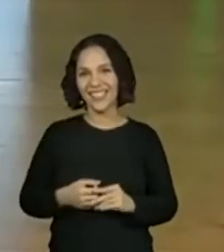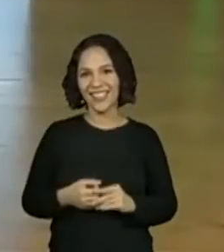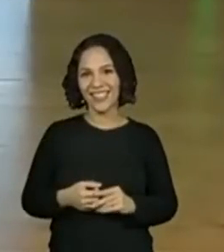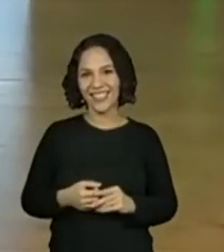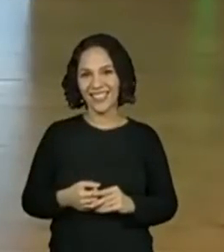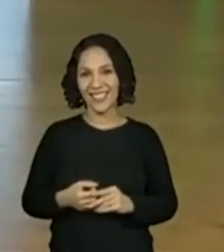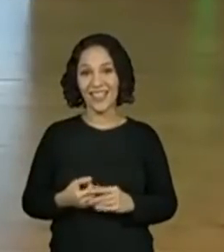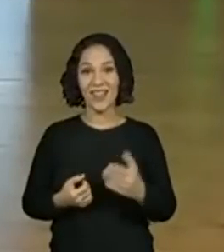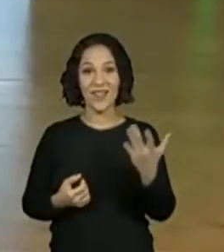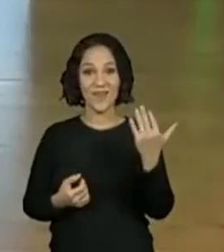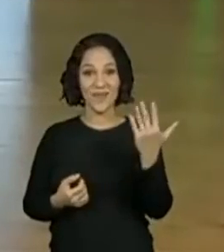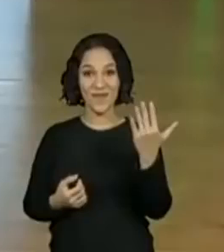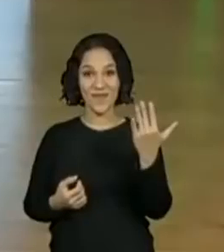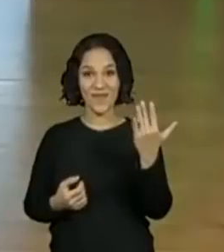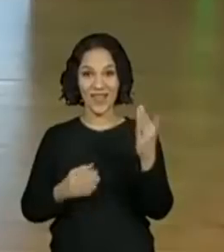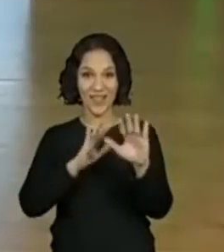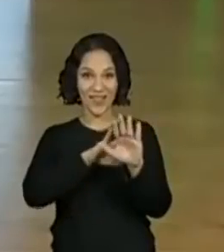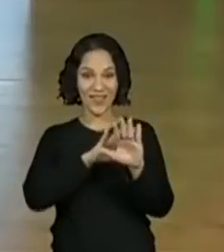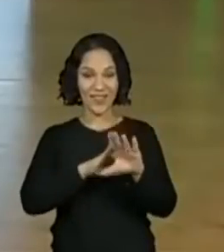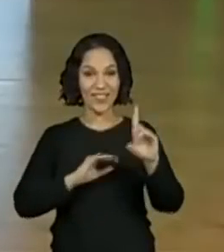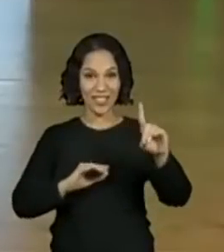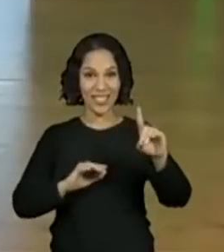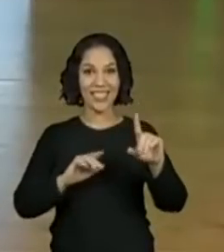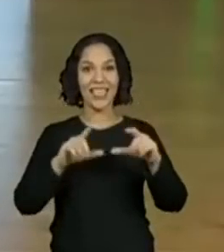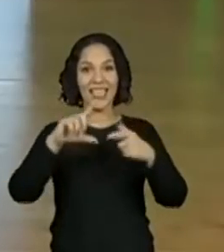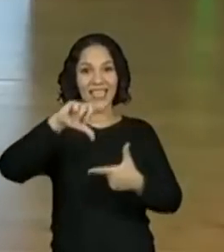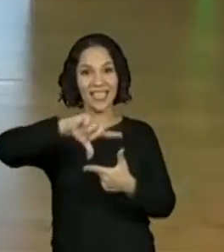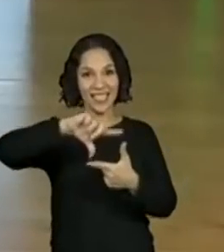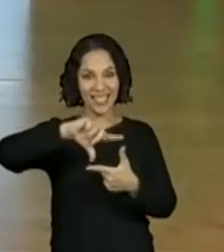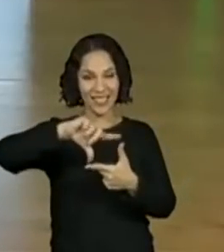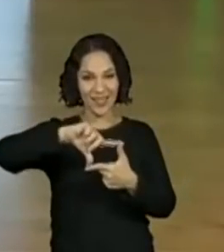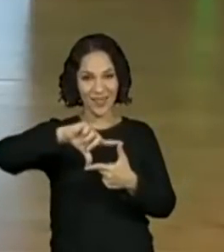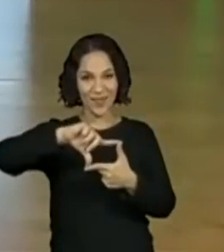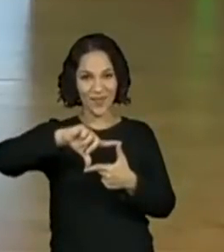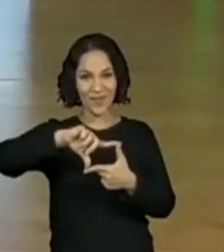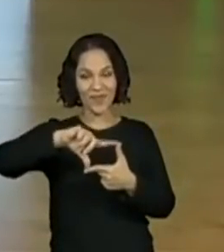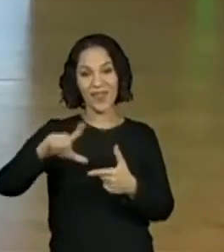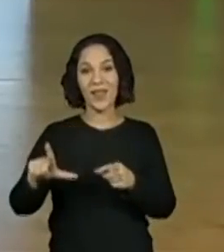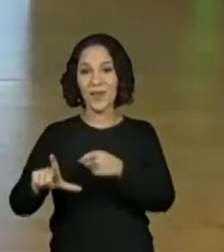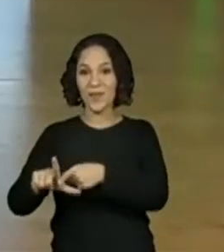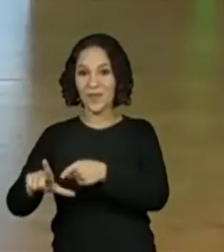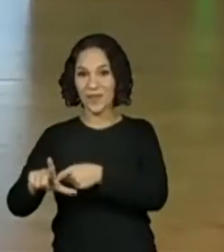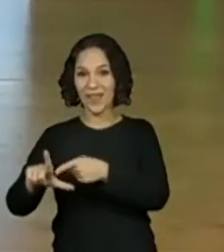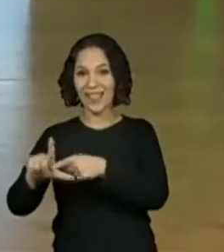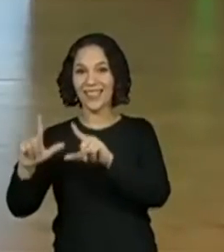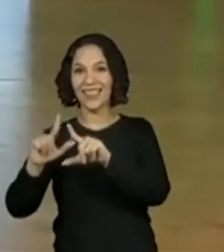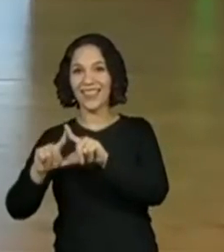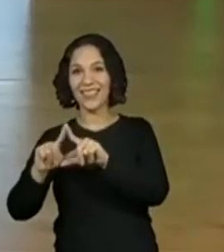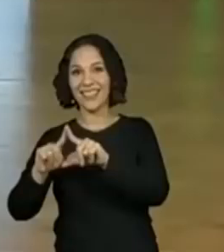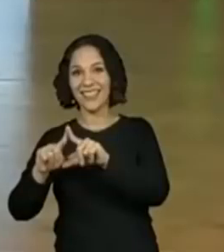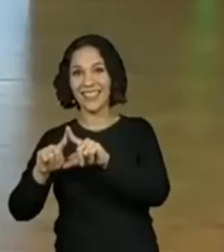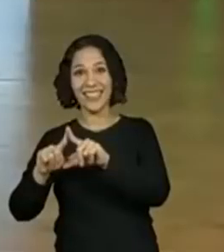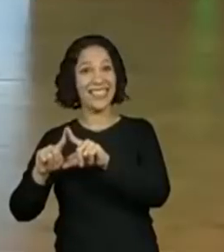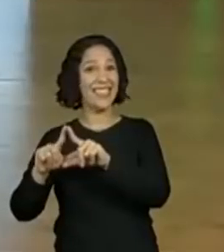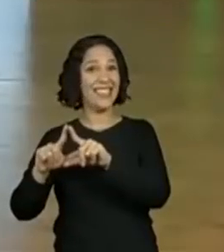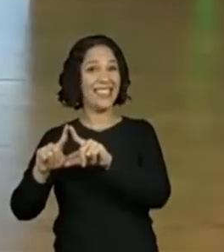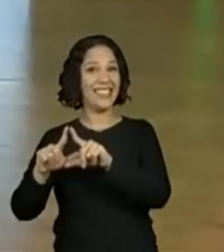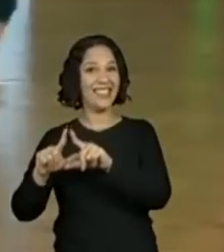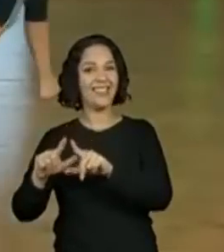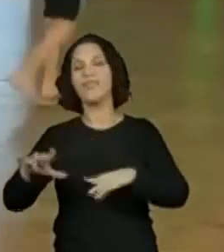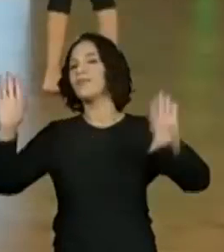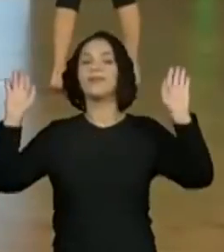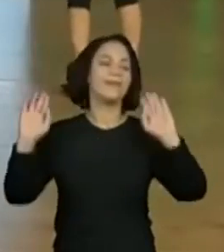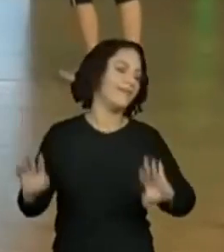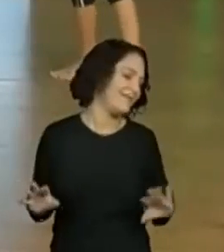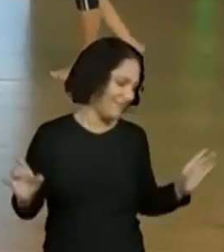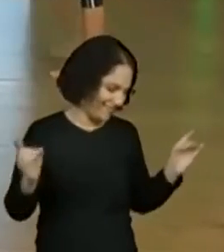Mão direita no retângulo. Pé direito no triângulo. Ai. Meu Deus, não, vai no círculo. Fui.